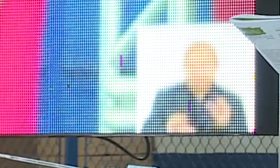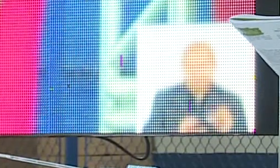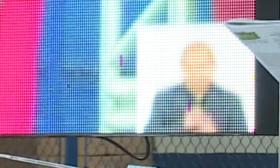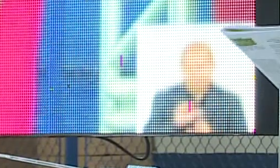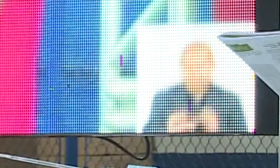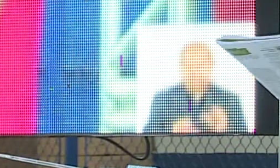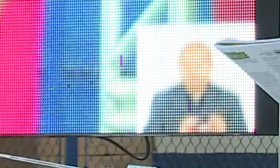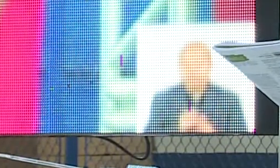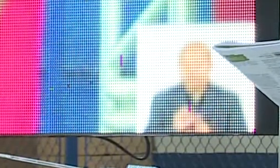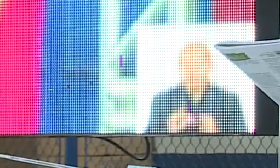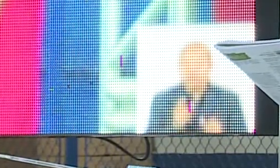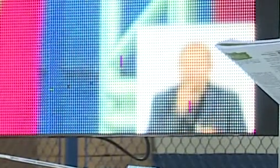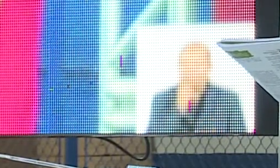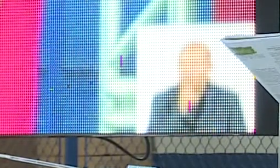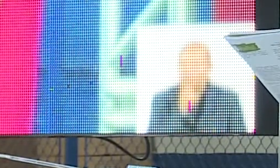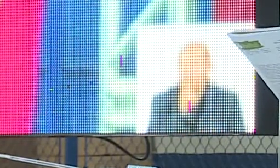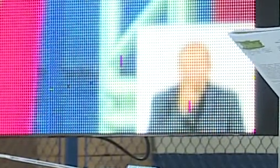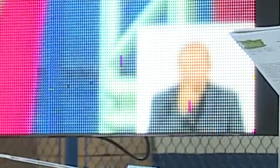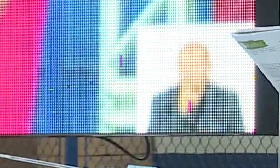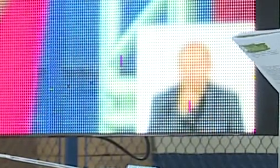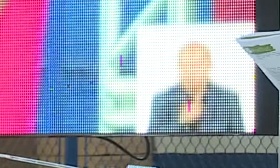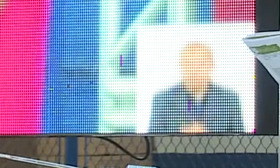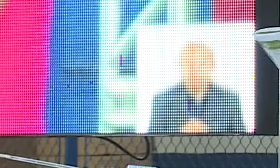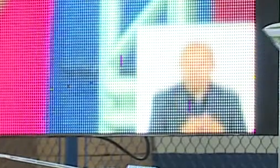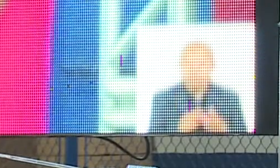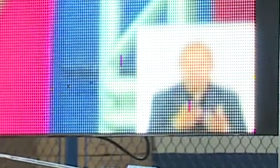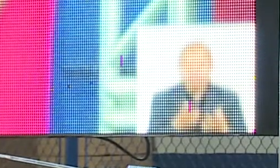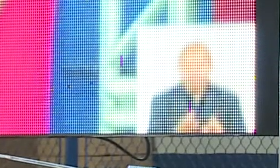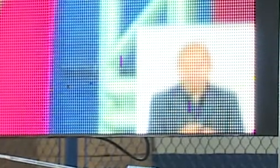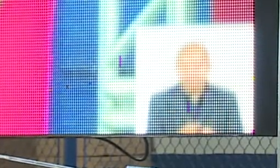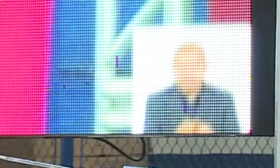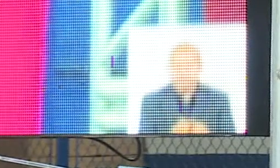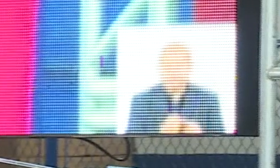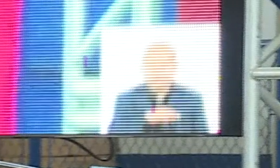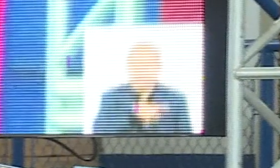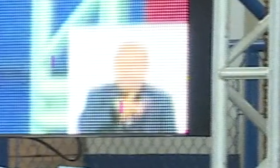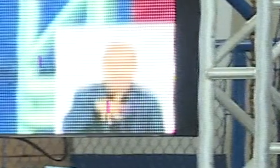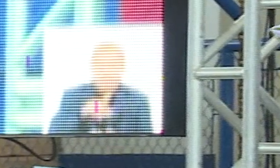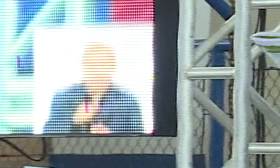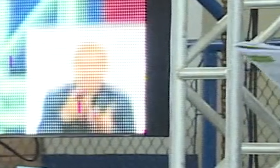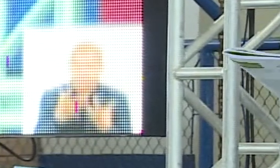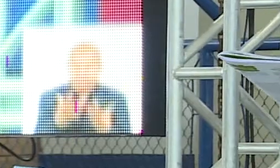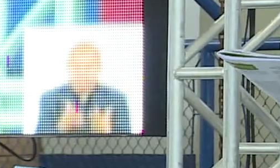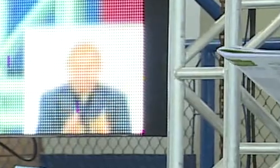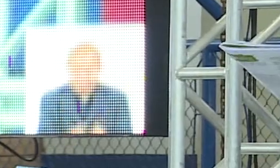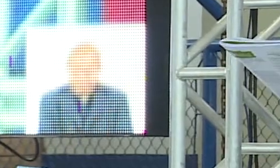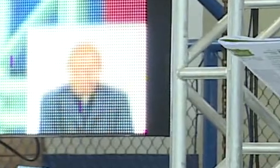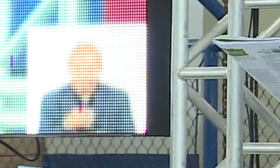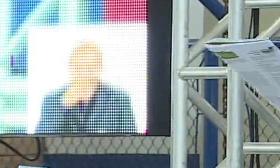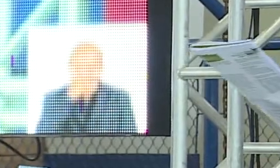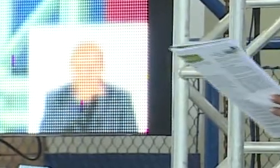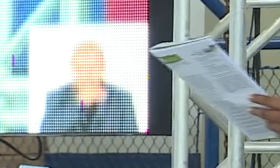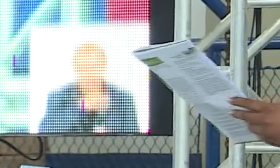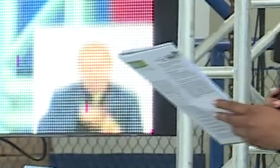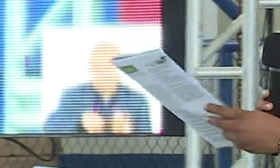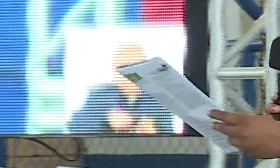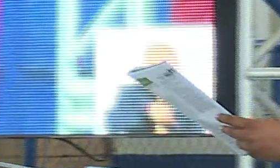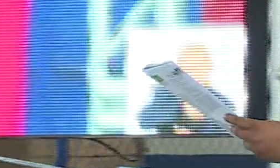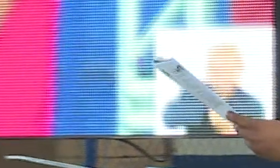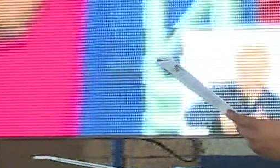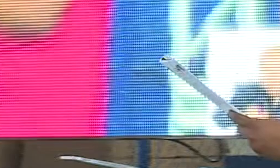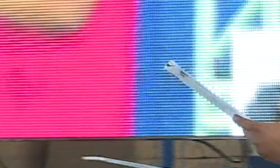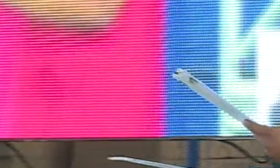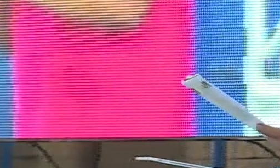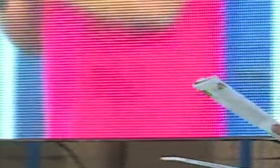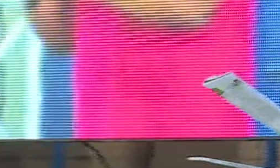calor dos arredores. Quando já foi absorvido o calor suficiente, algumas